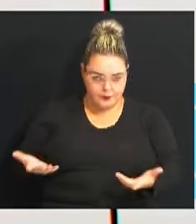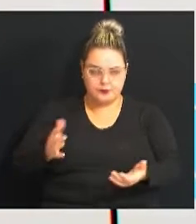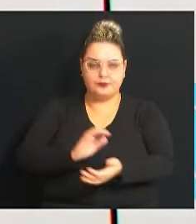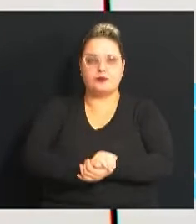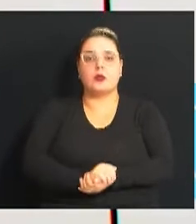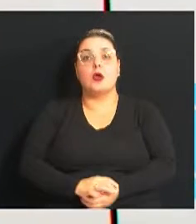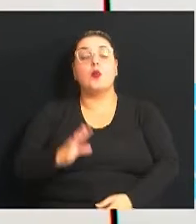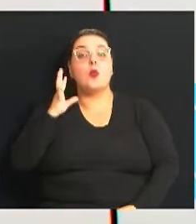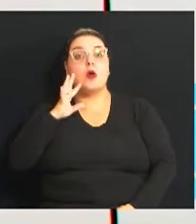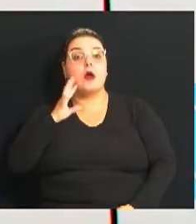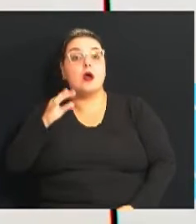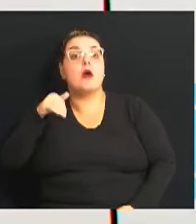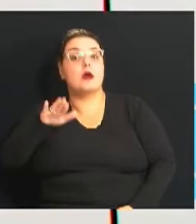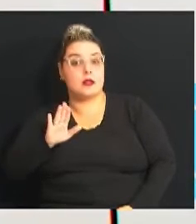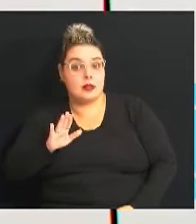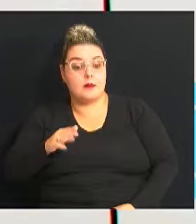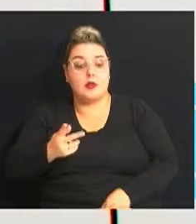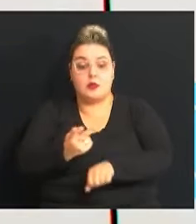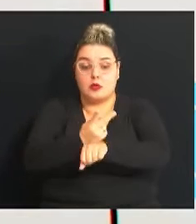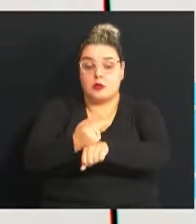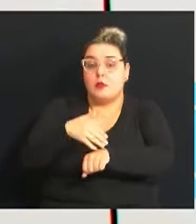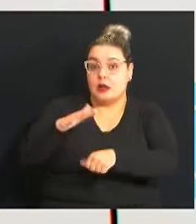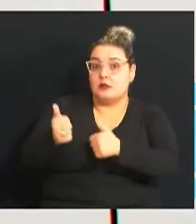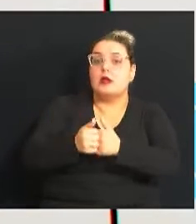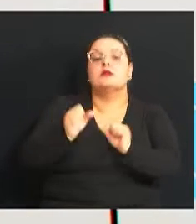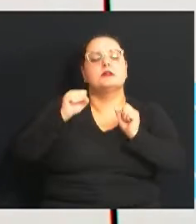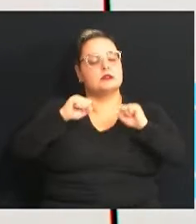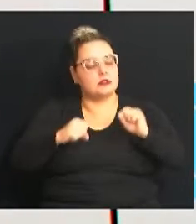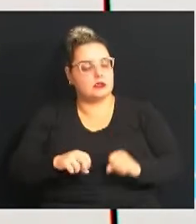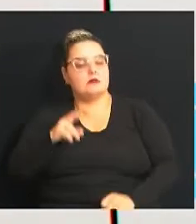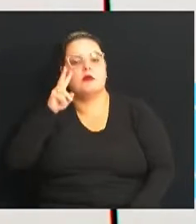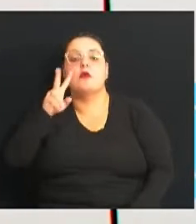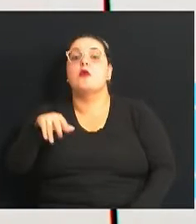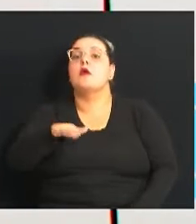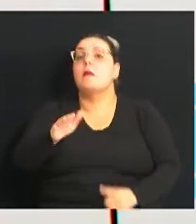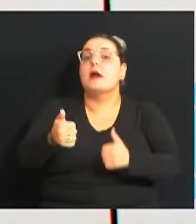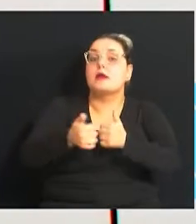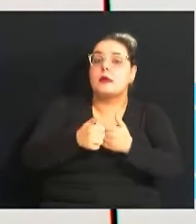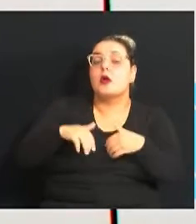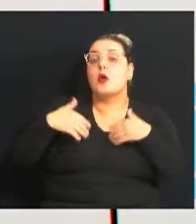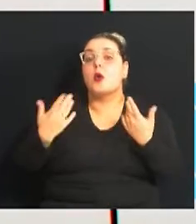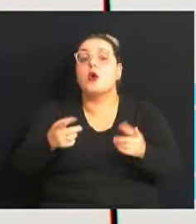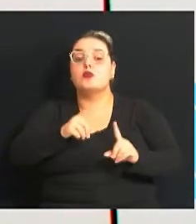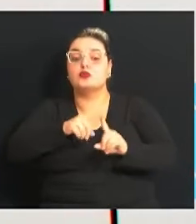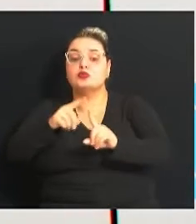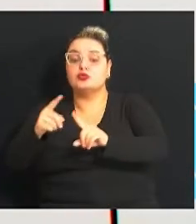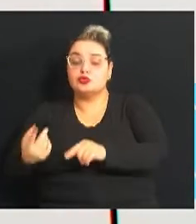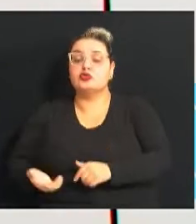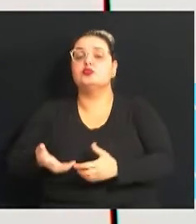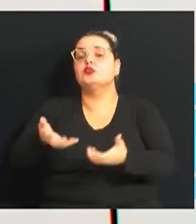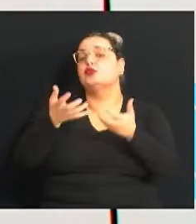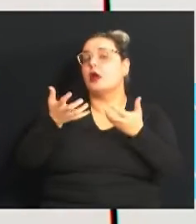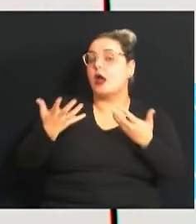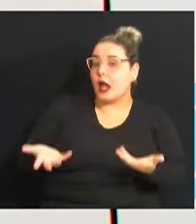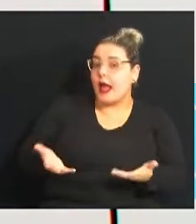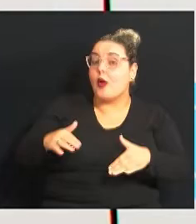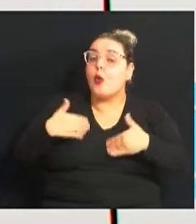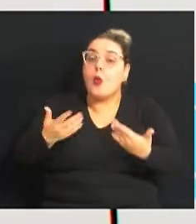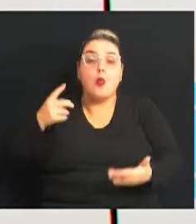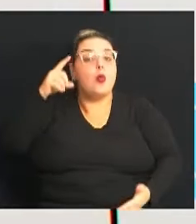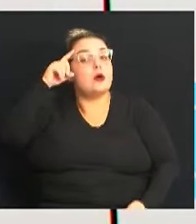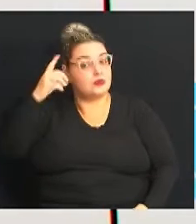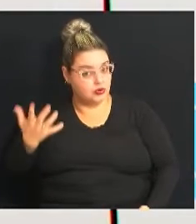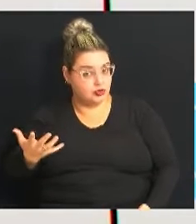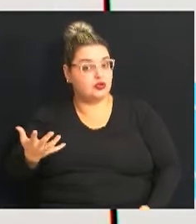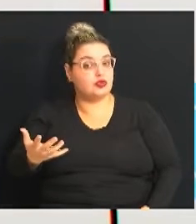mais perto de você, não é? Com certeza, ali dá para ver o que é mais próximo, qual modalidade específica que você quer, qual o dia que você está